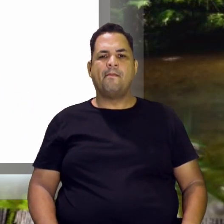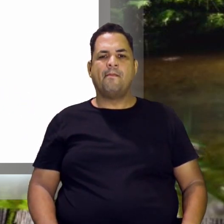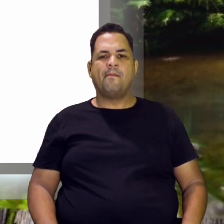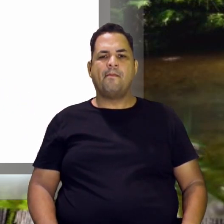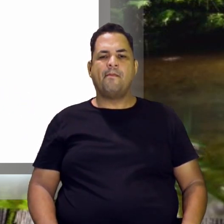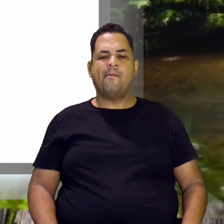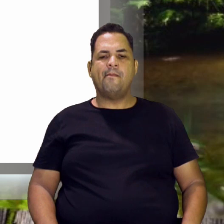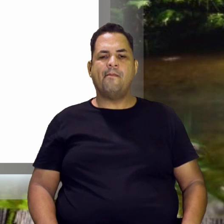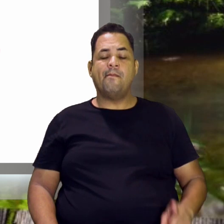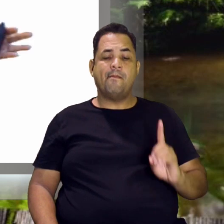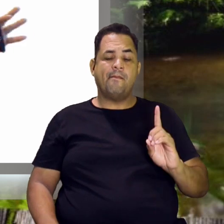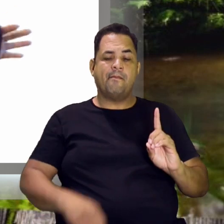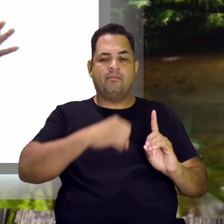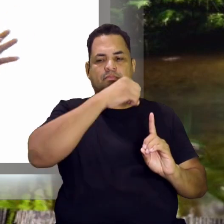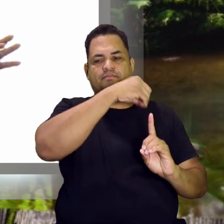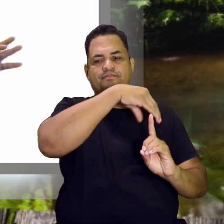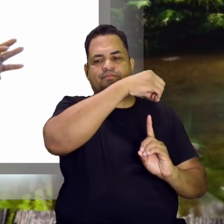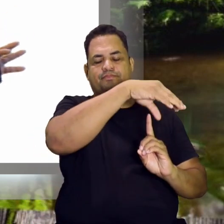Os